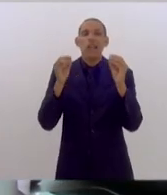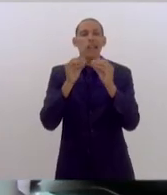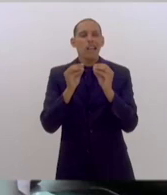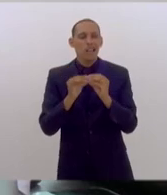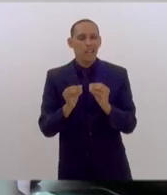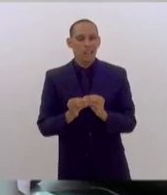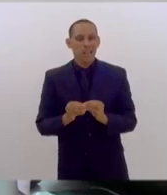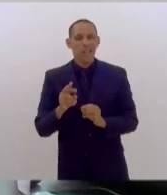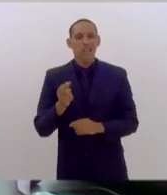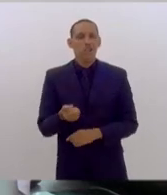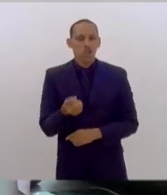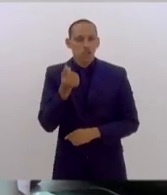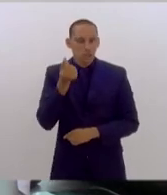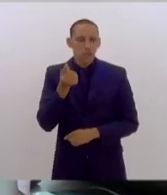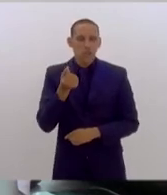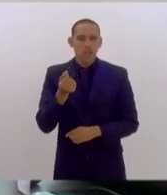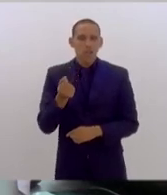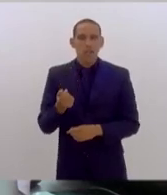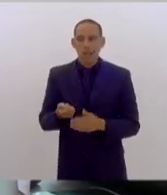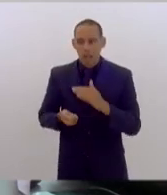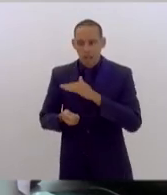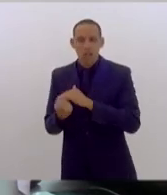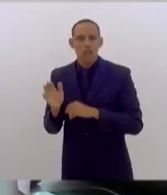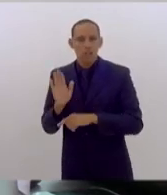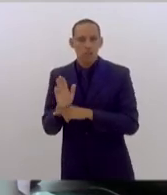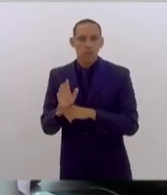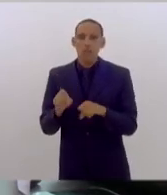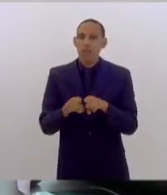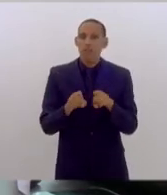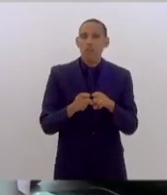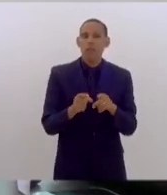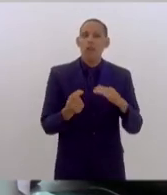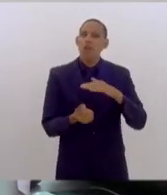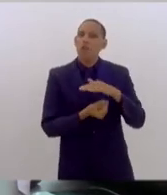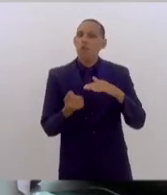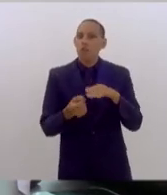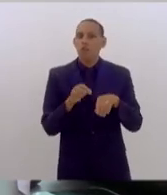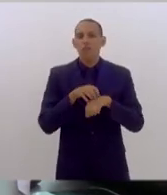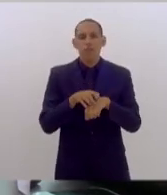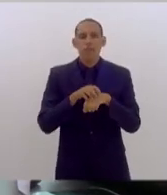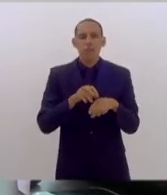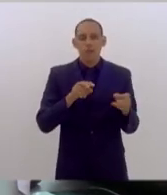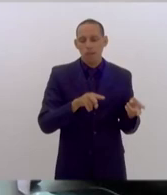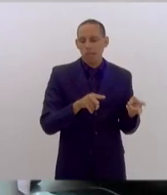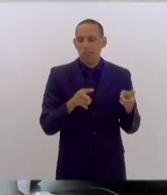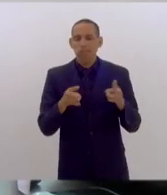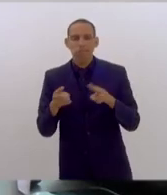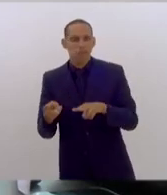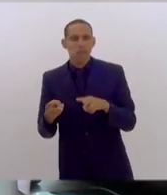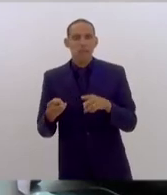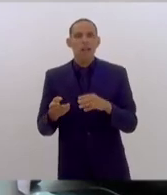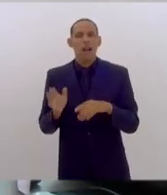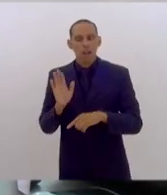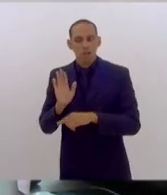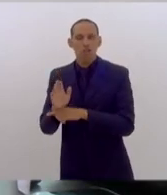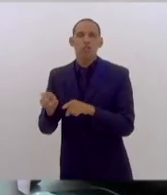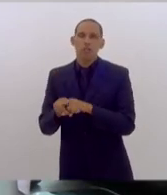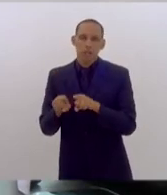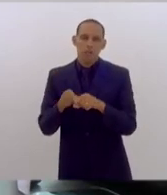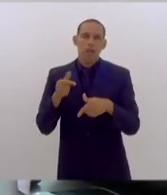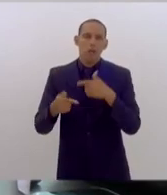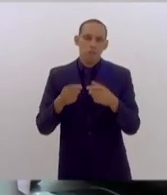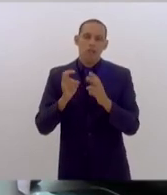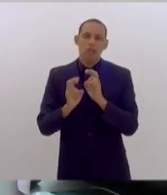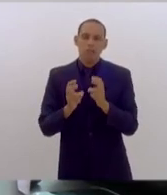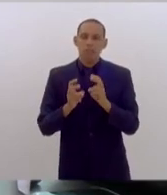extra tarifárias para financiar o sistema de trens redimensionamento do fundo Estadual de transporte para que ele seja capaz de financiar uma parte da operação do sistema